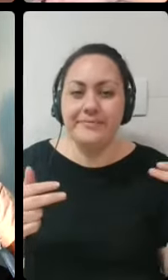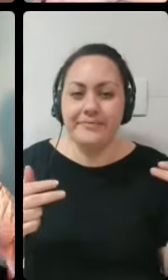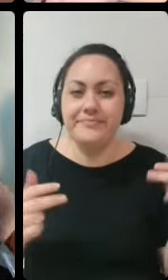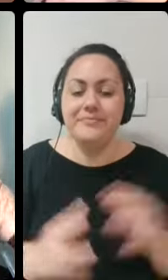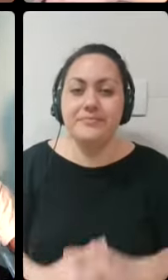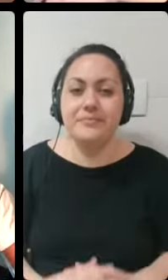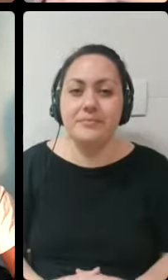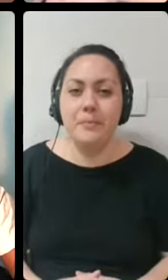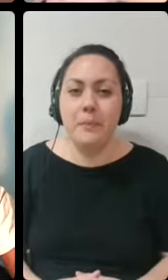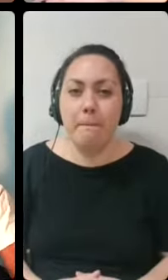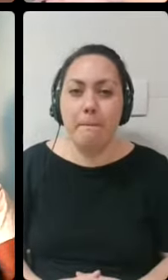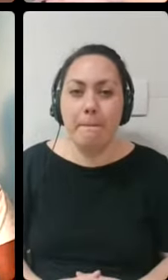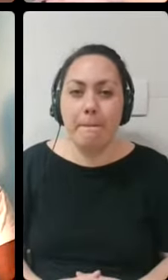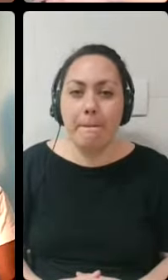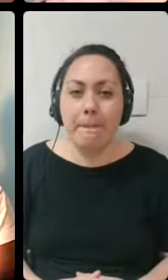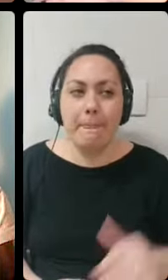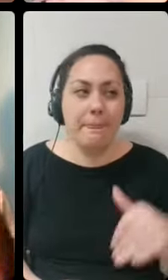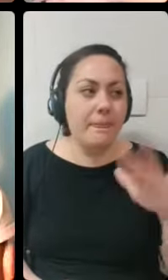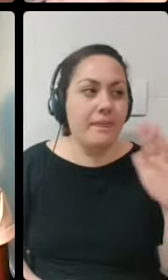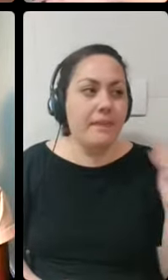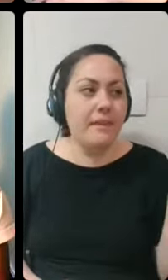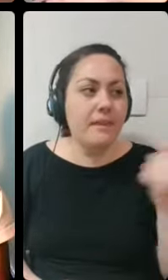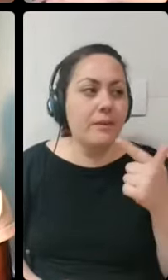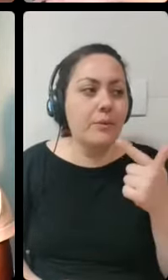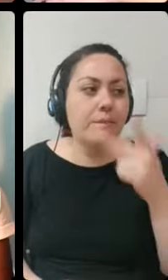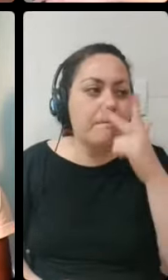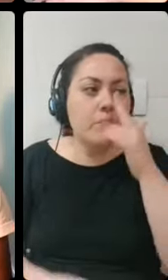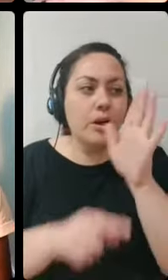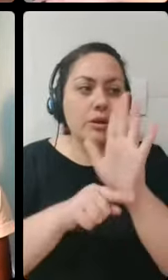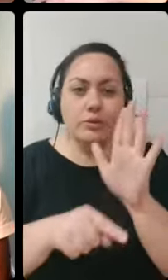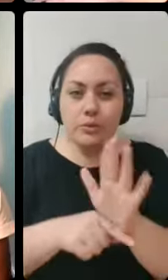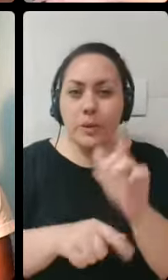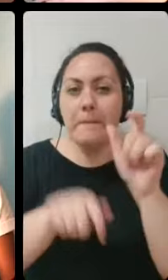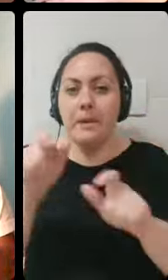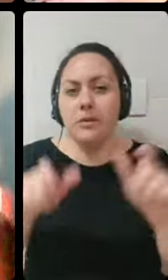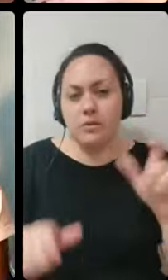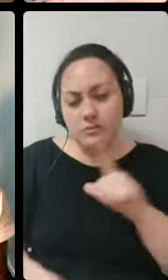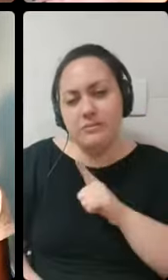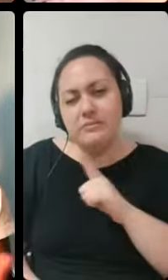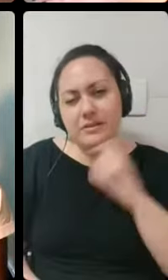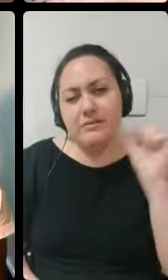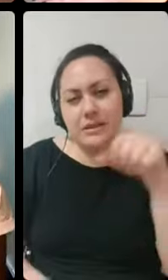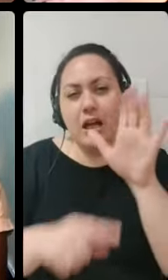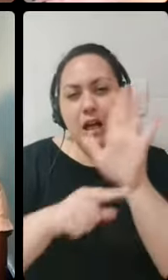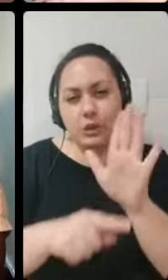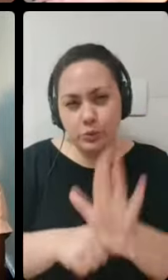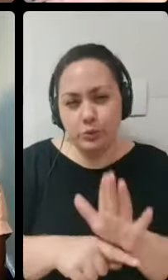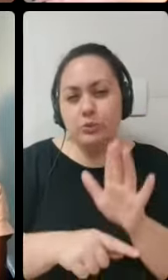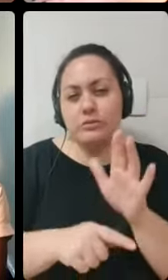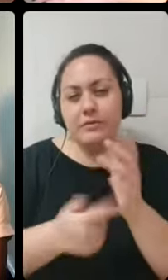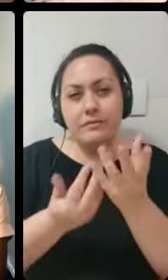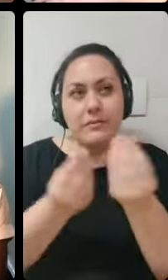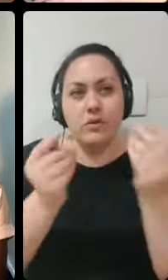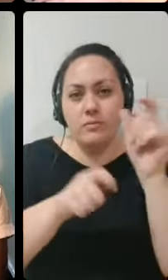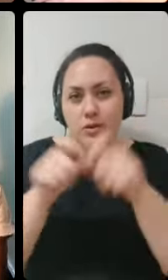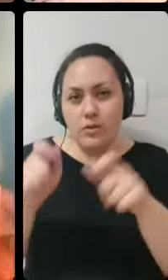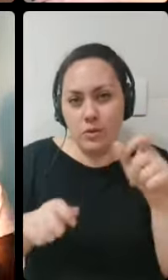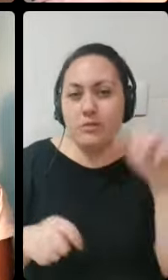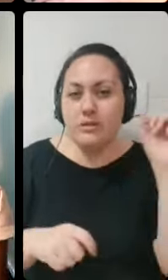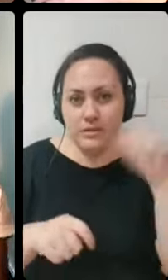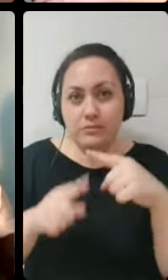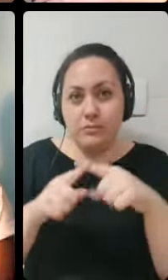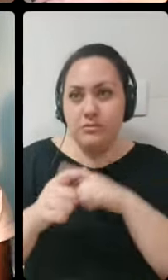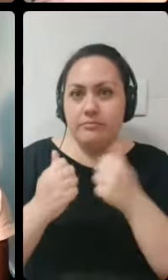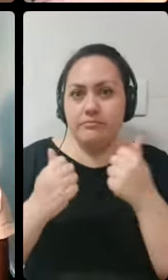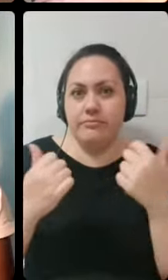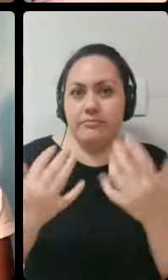que ajuda em si as pessoas. A gente ajuda bastante gente, claro. A gente atinge um público bem grande, mas a gente aprende